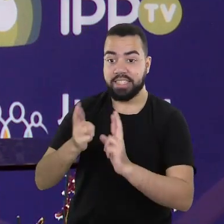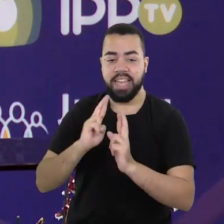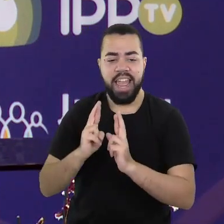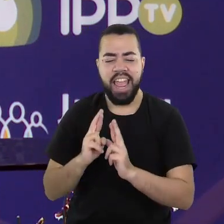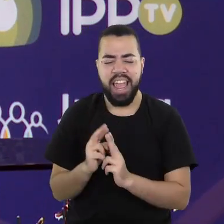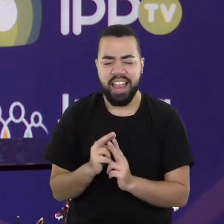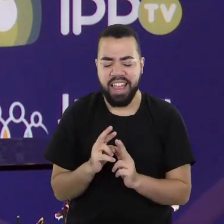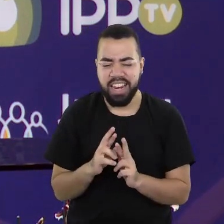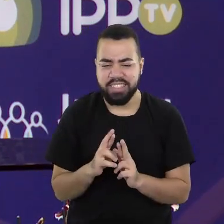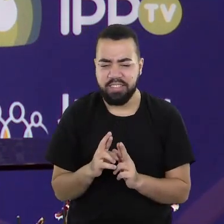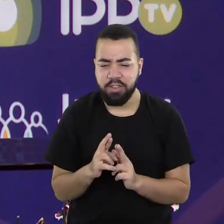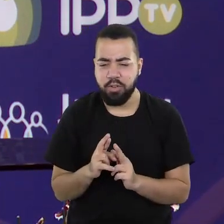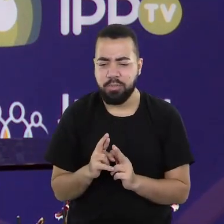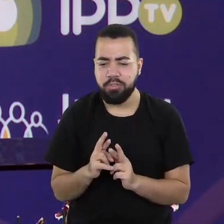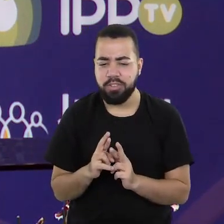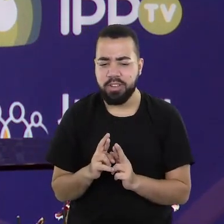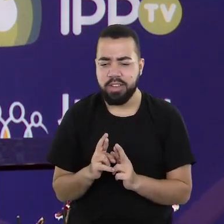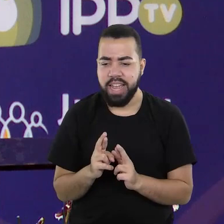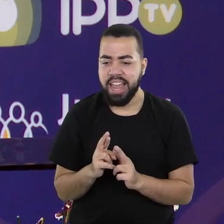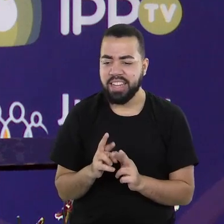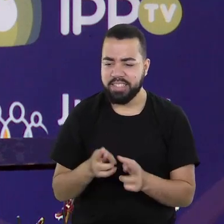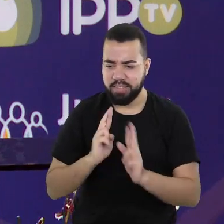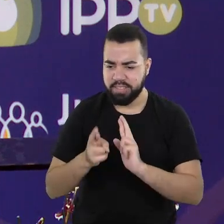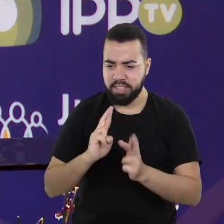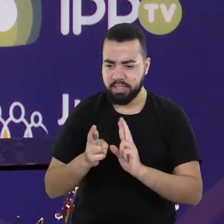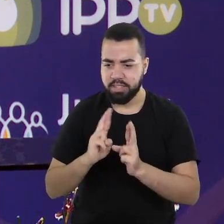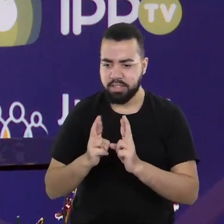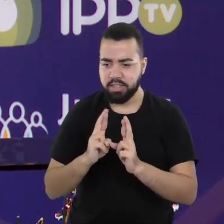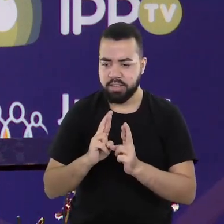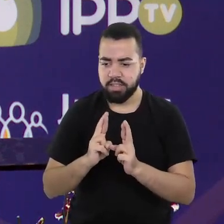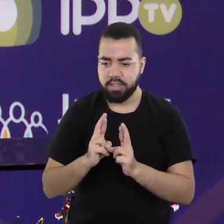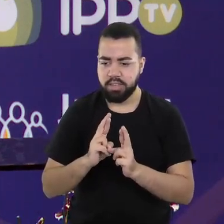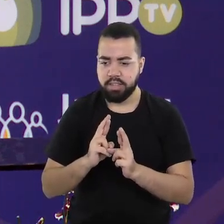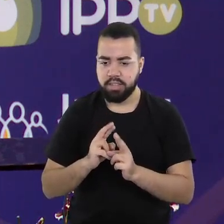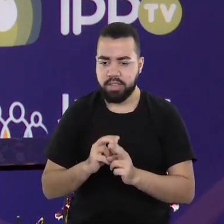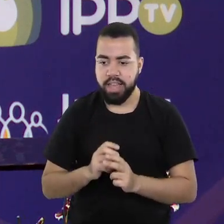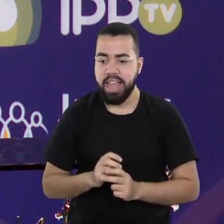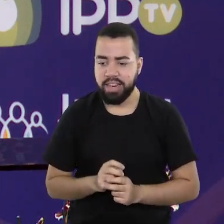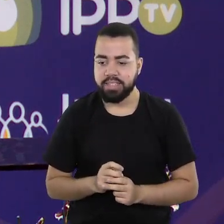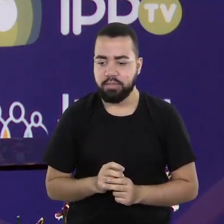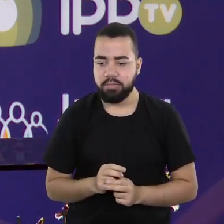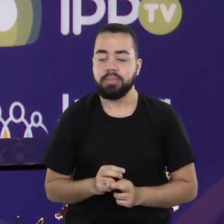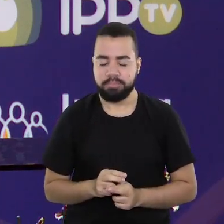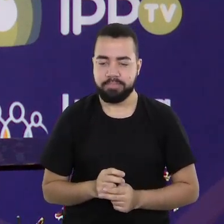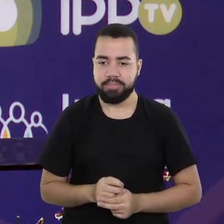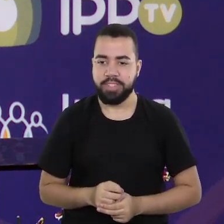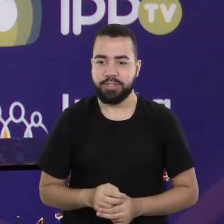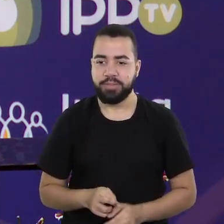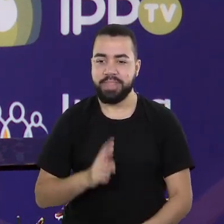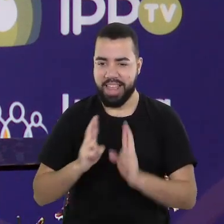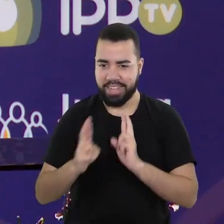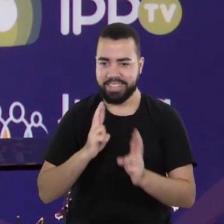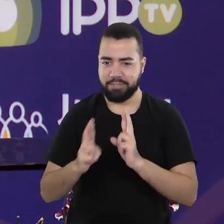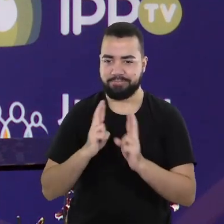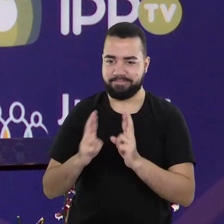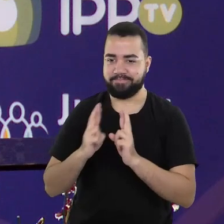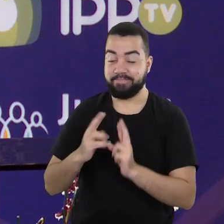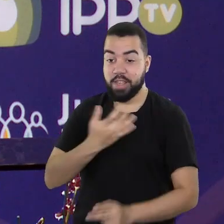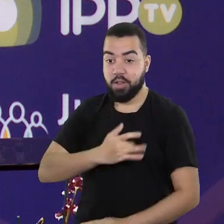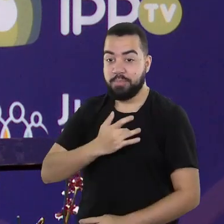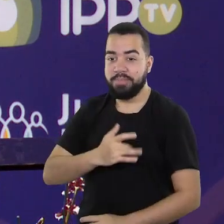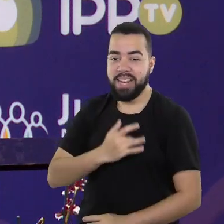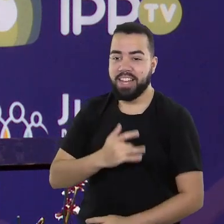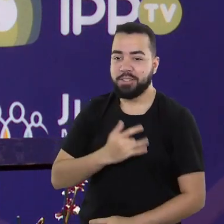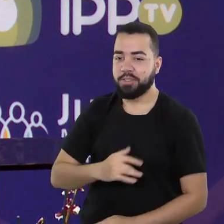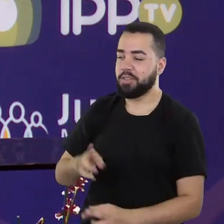Um dos dicionários mais famosos, Webster, ele diz que sofrimento ou compaixão é um sofrimento com